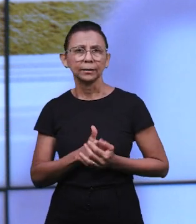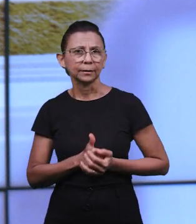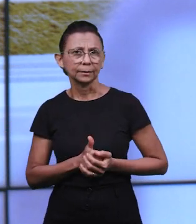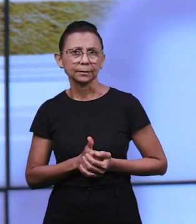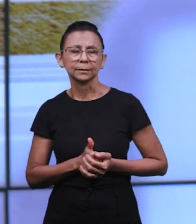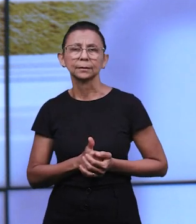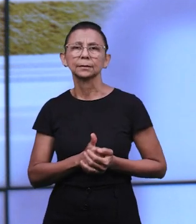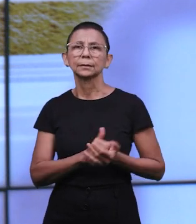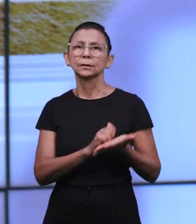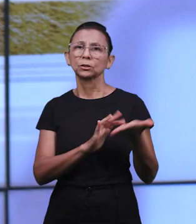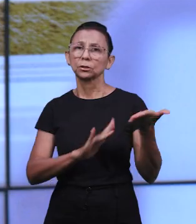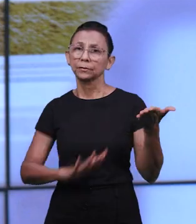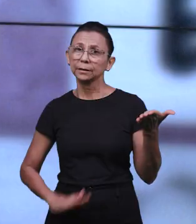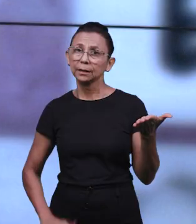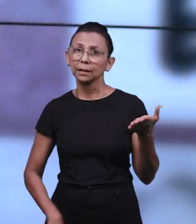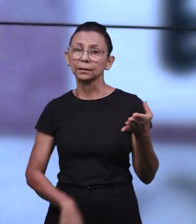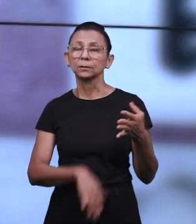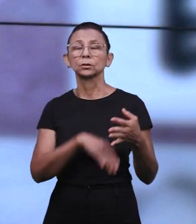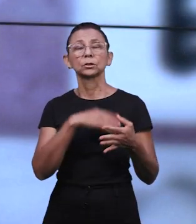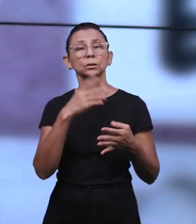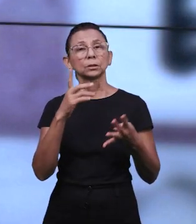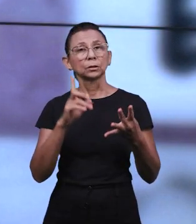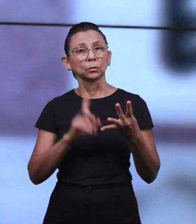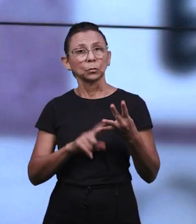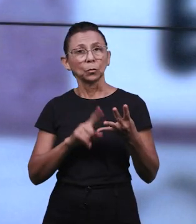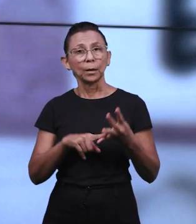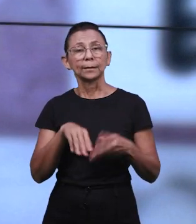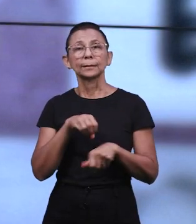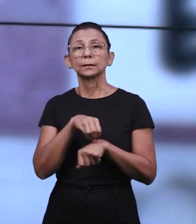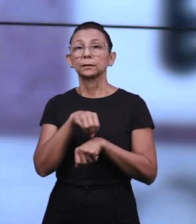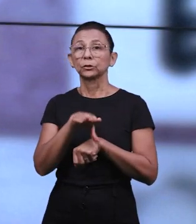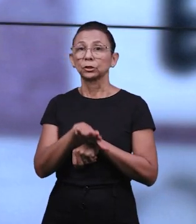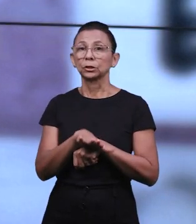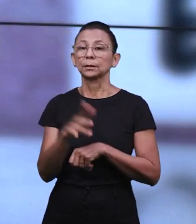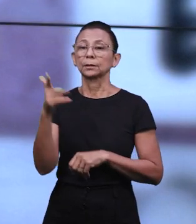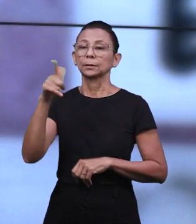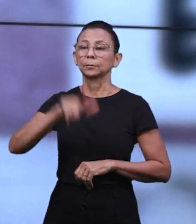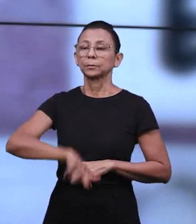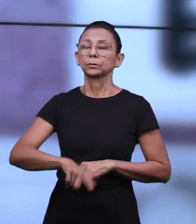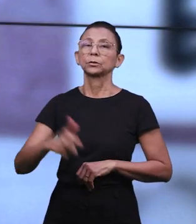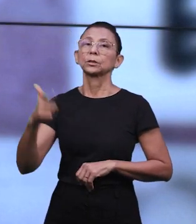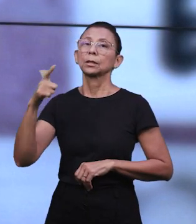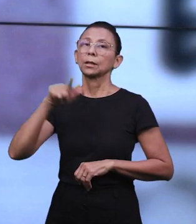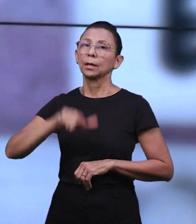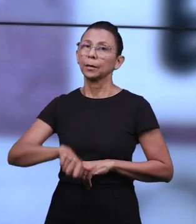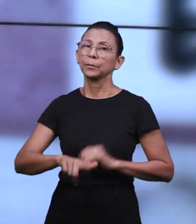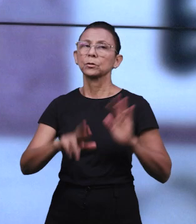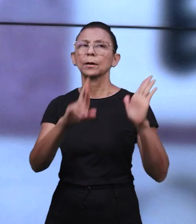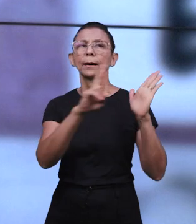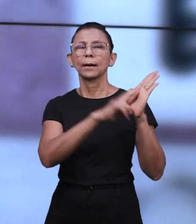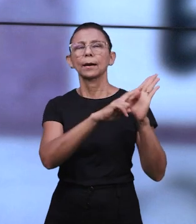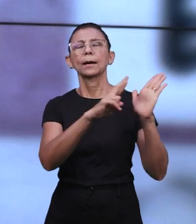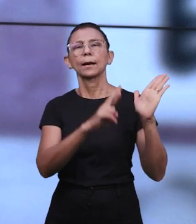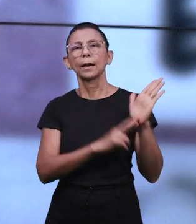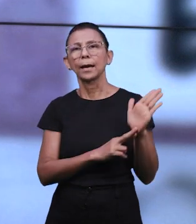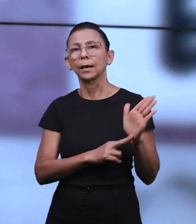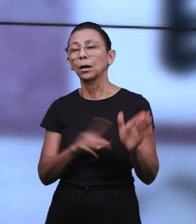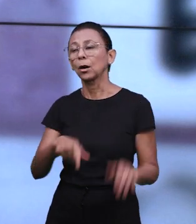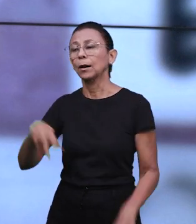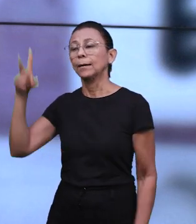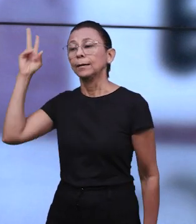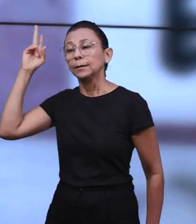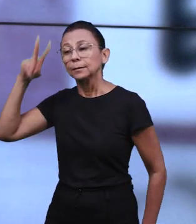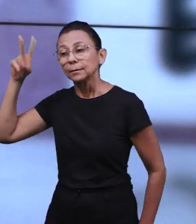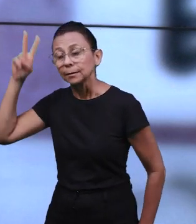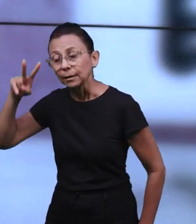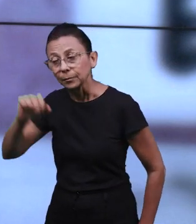outras. A quarta dica é repetir. Quanto às regras e os acordos estabelecidos juntos, repita a